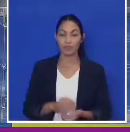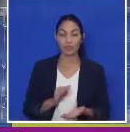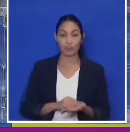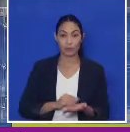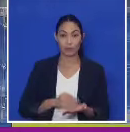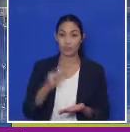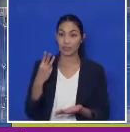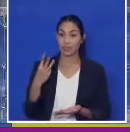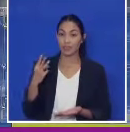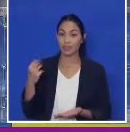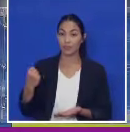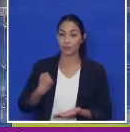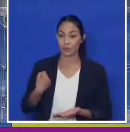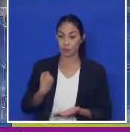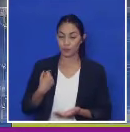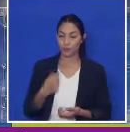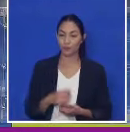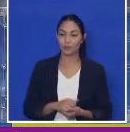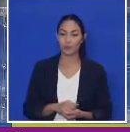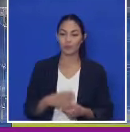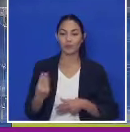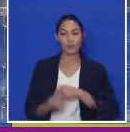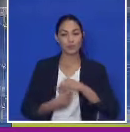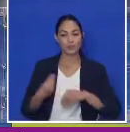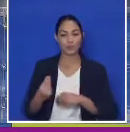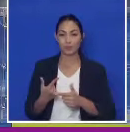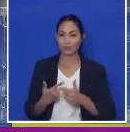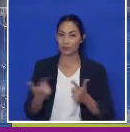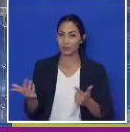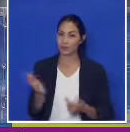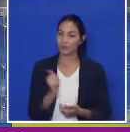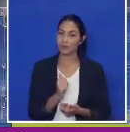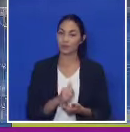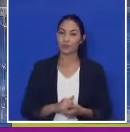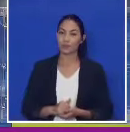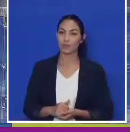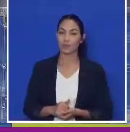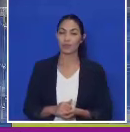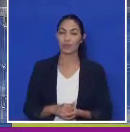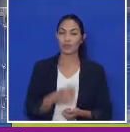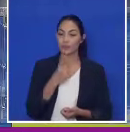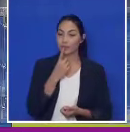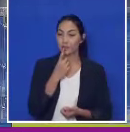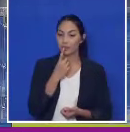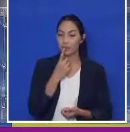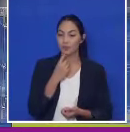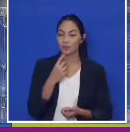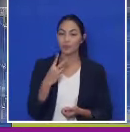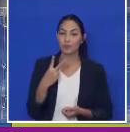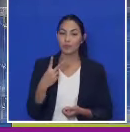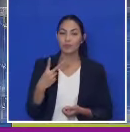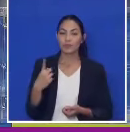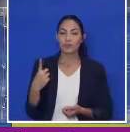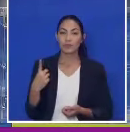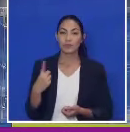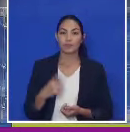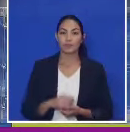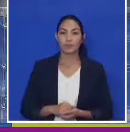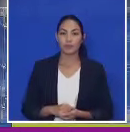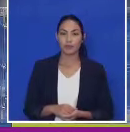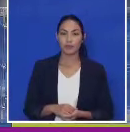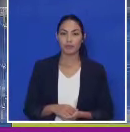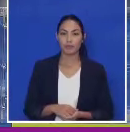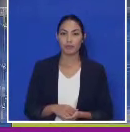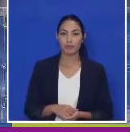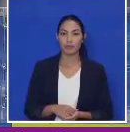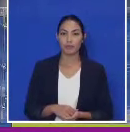Faltam 3 números. Você ainda tem chances. O globo girando, você chamando, a sorte chegando. Bola vermelha, número 21.